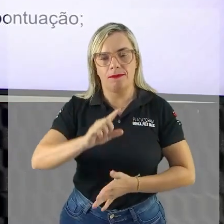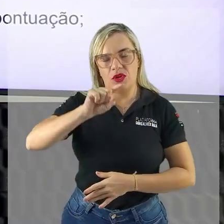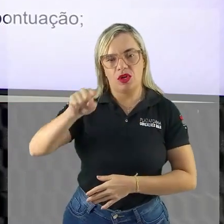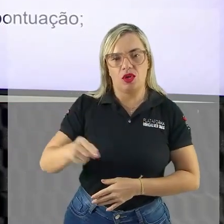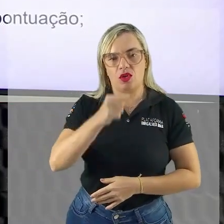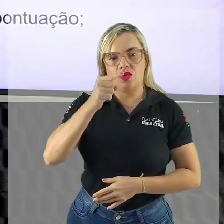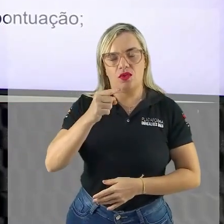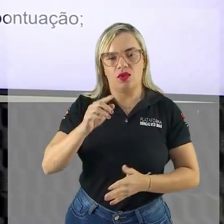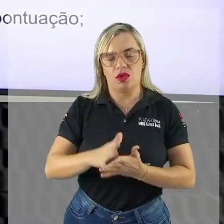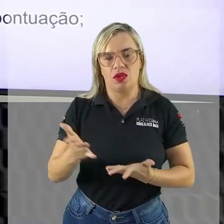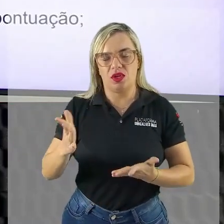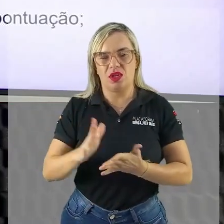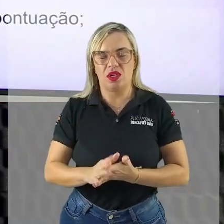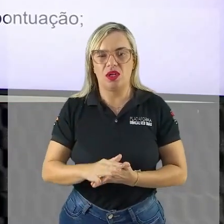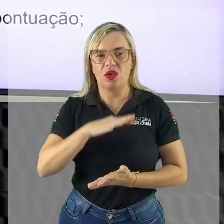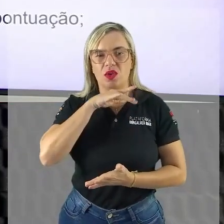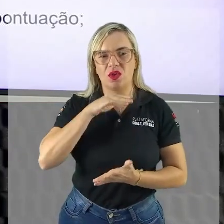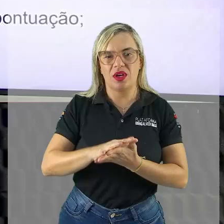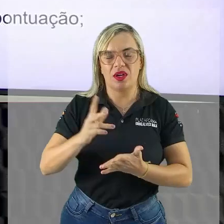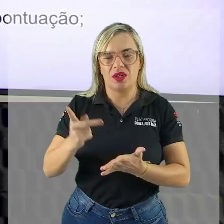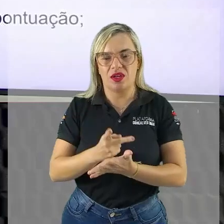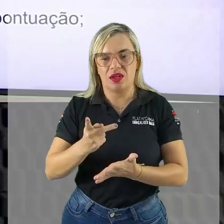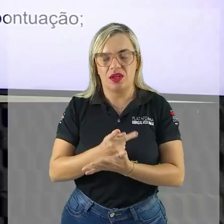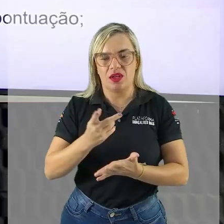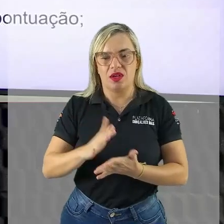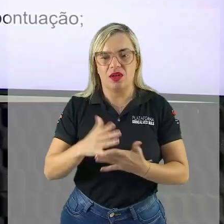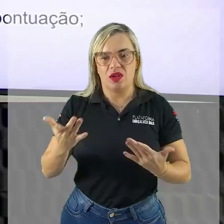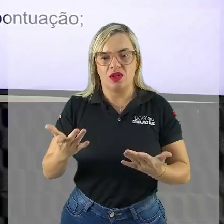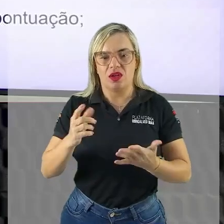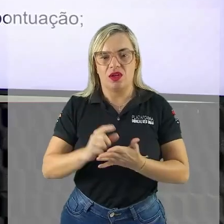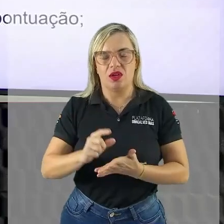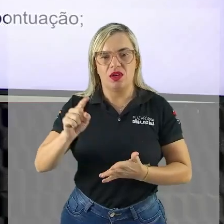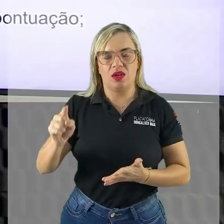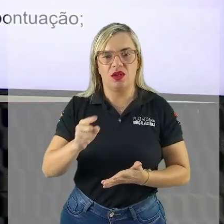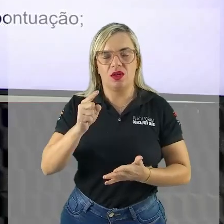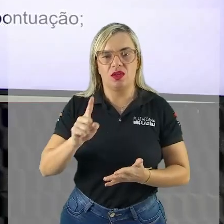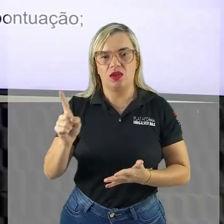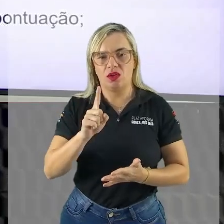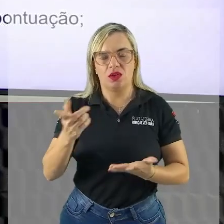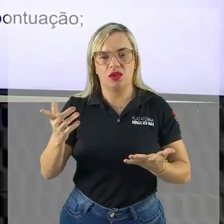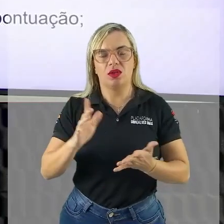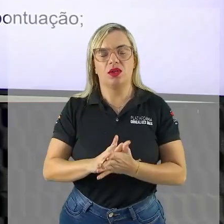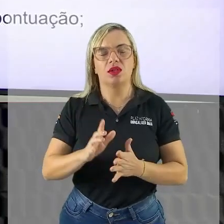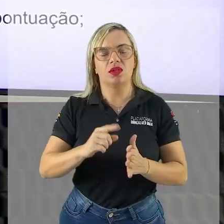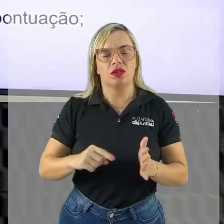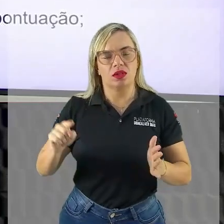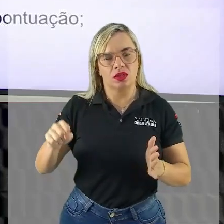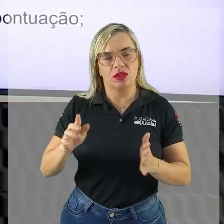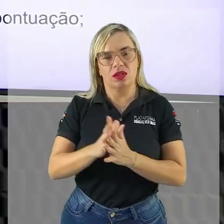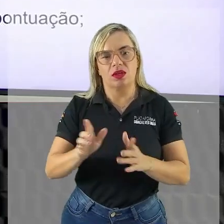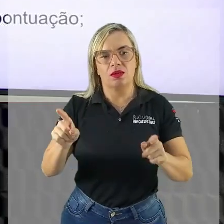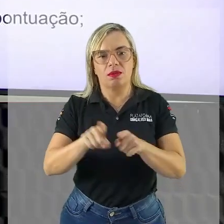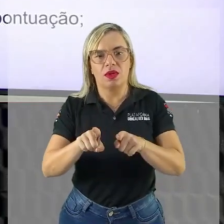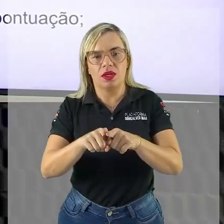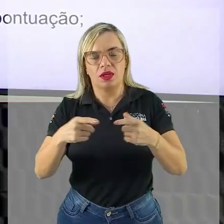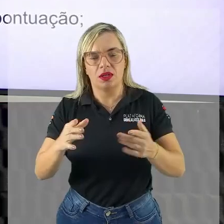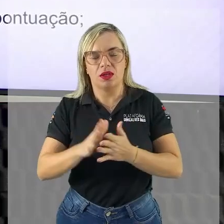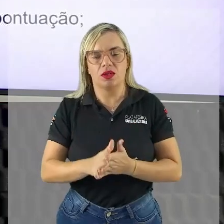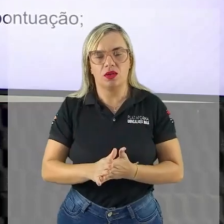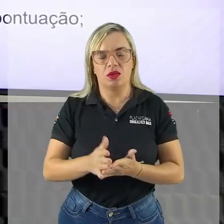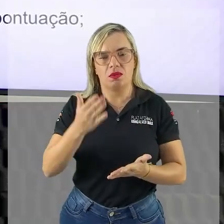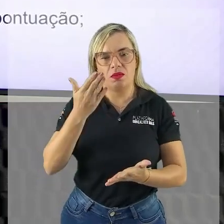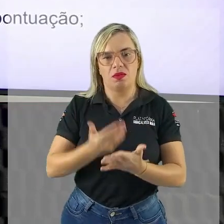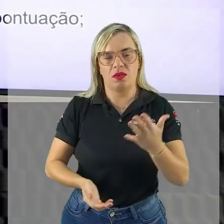prejudica. Não colocada, prejudica. Colocada em excesso, prejudica. Então, as